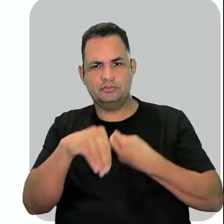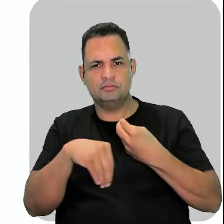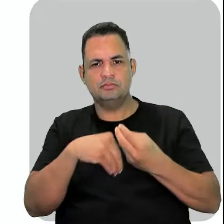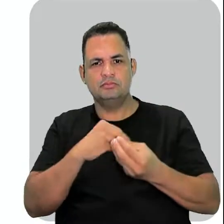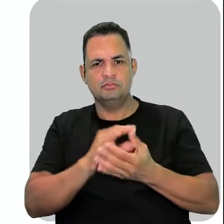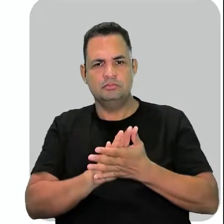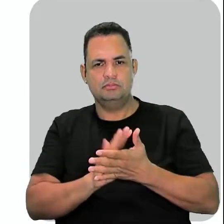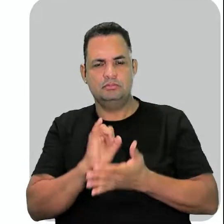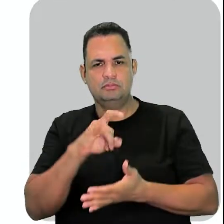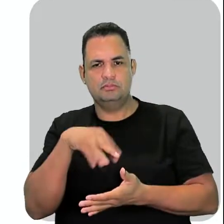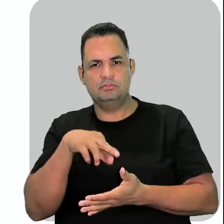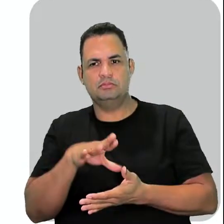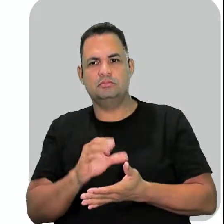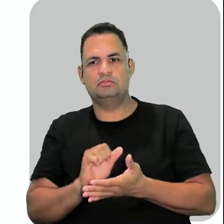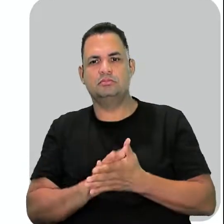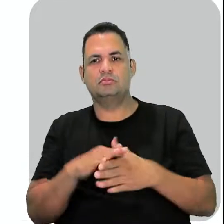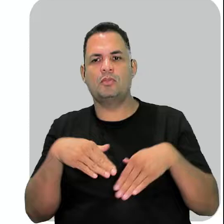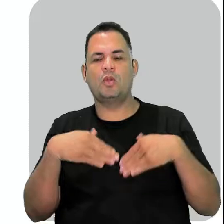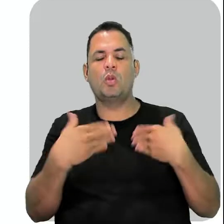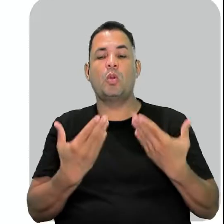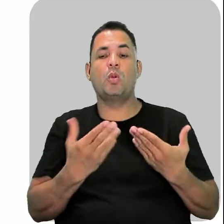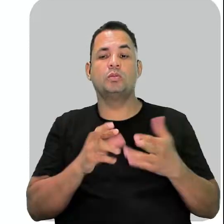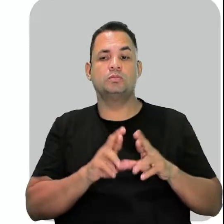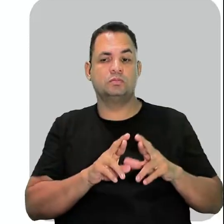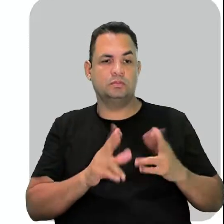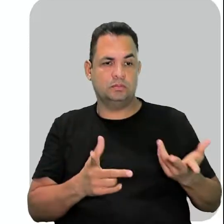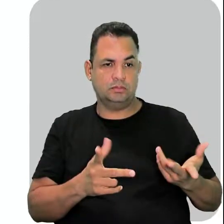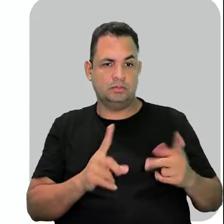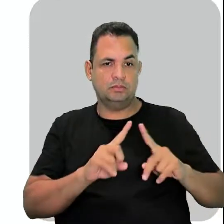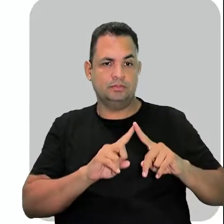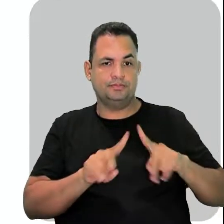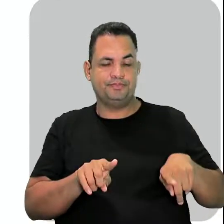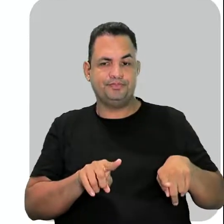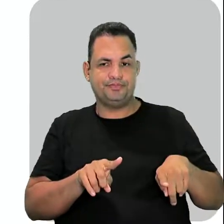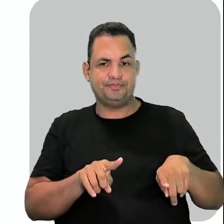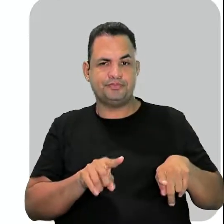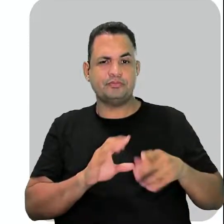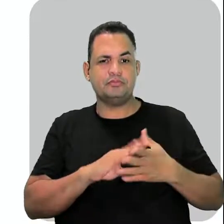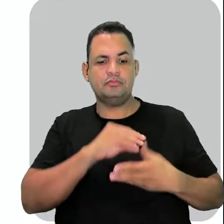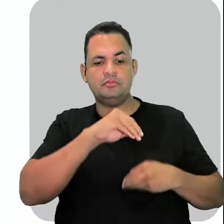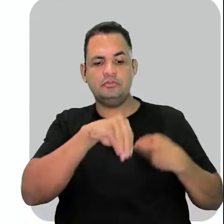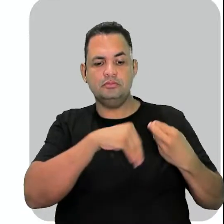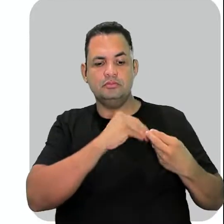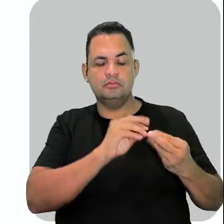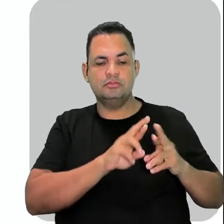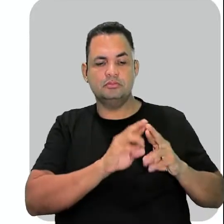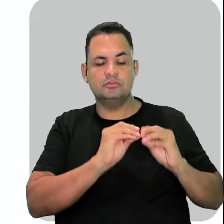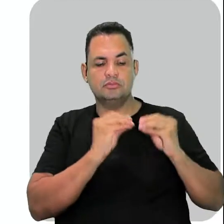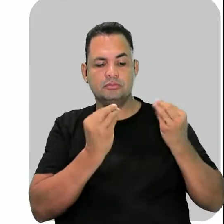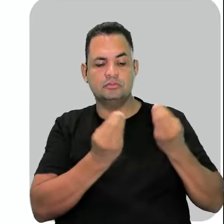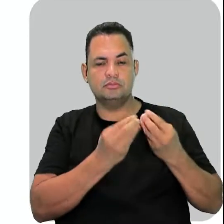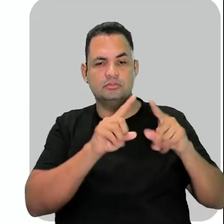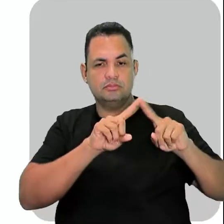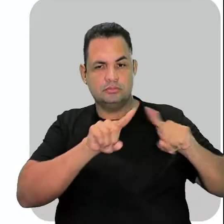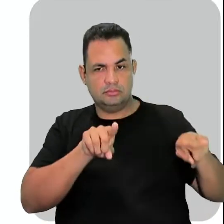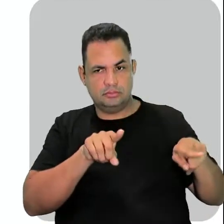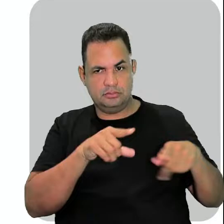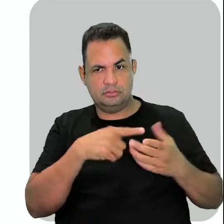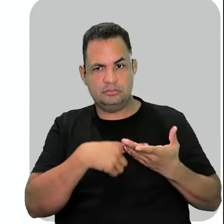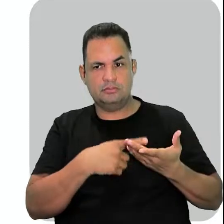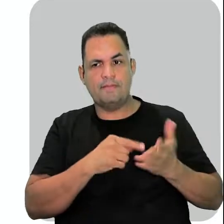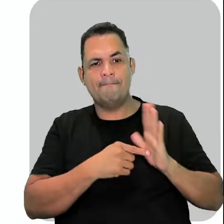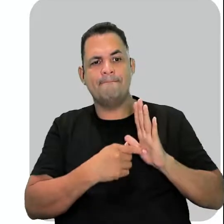que são isômeros quando eles são diferentes, são compostos diferentes, mas